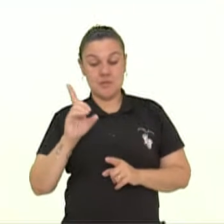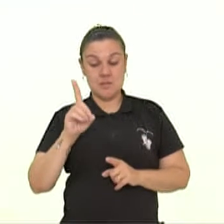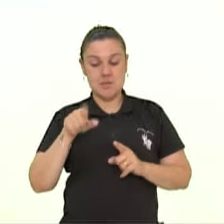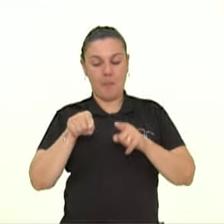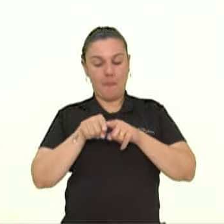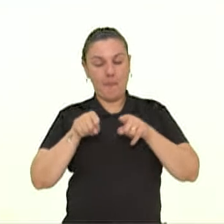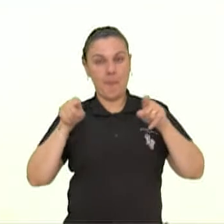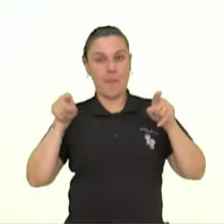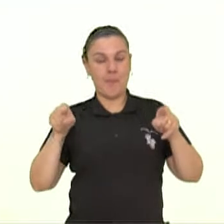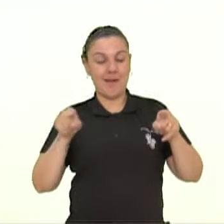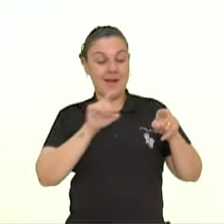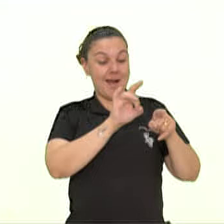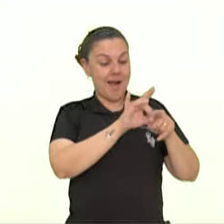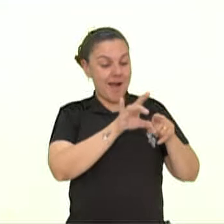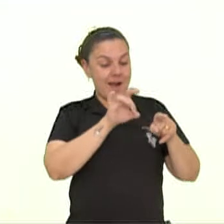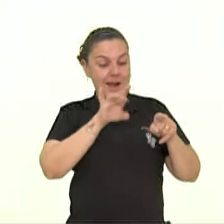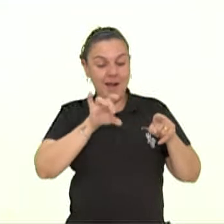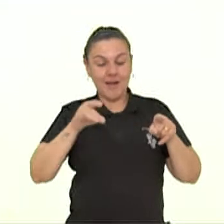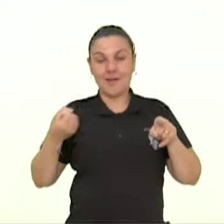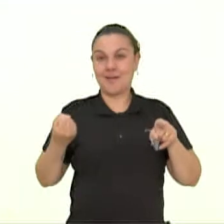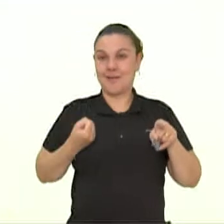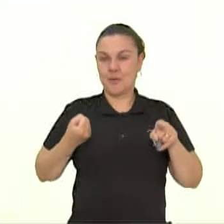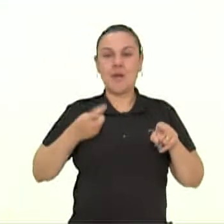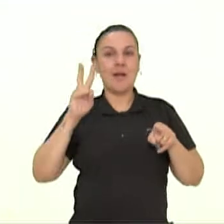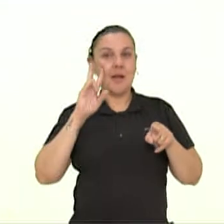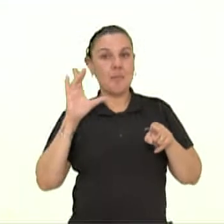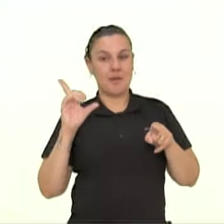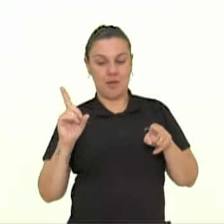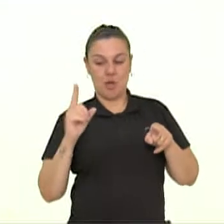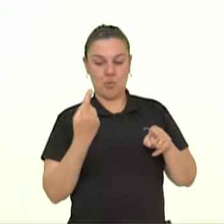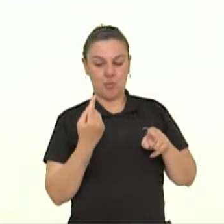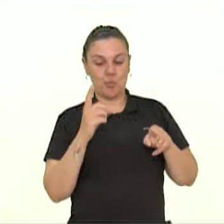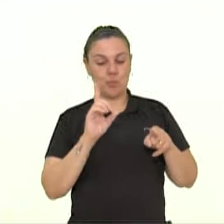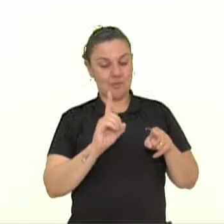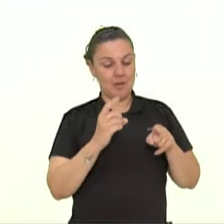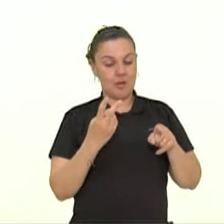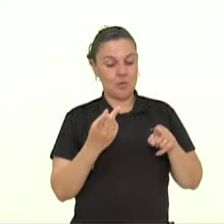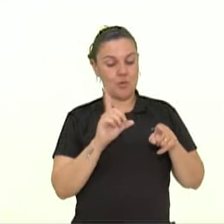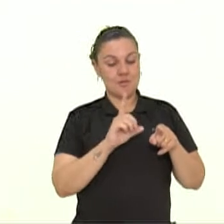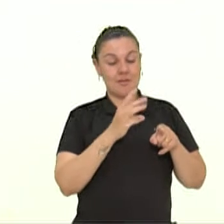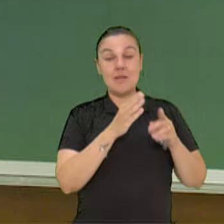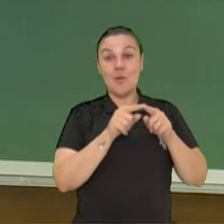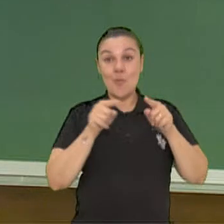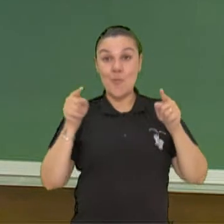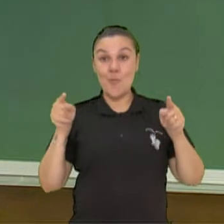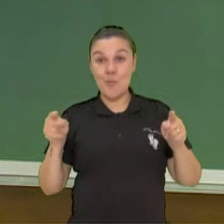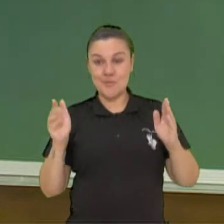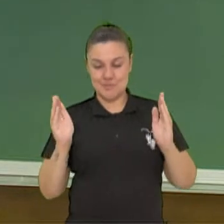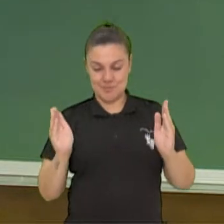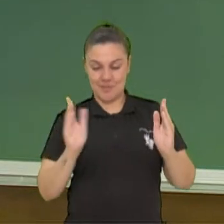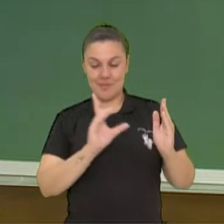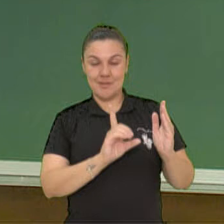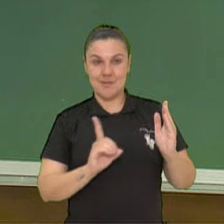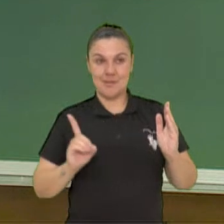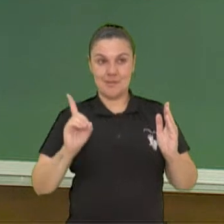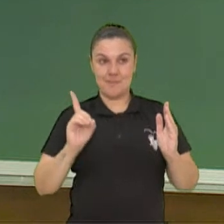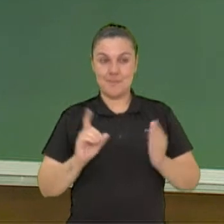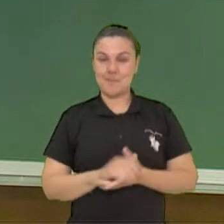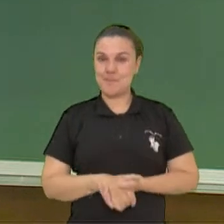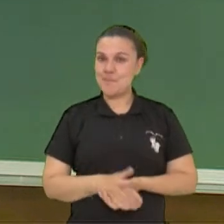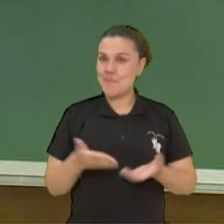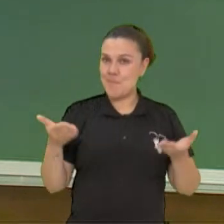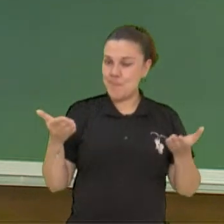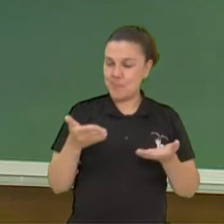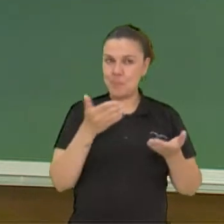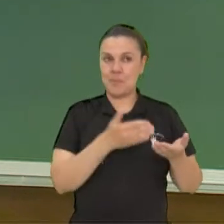maior e menor, ela não é calculada sobre todos os valores do conjunto isoladamente, por isso que está incorreta. E a D é correta, só voltando